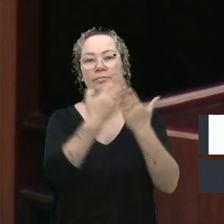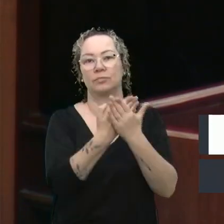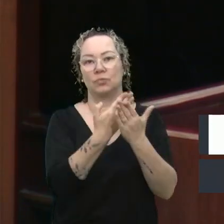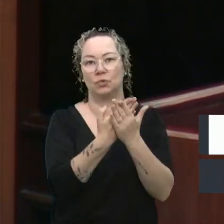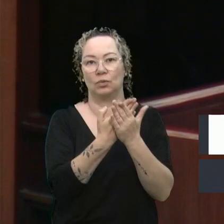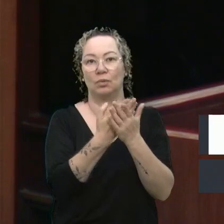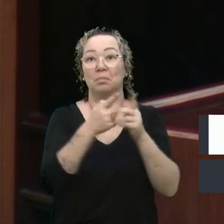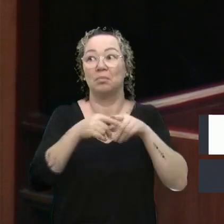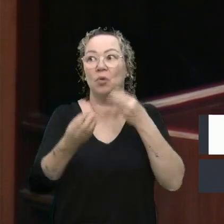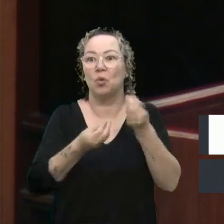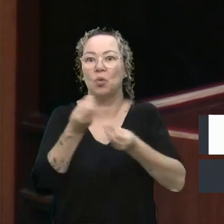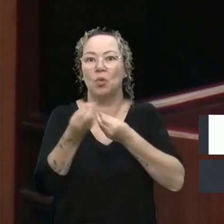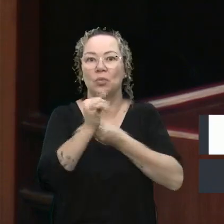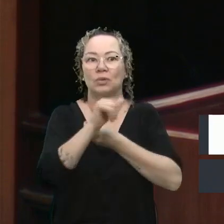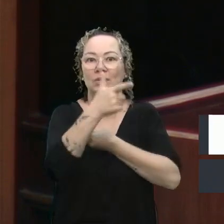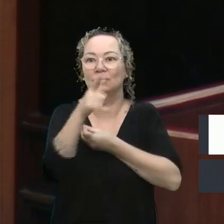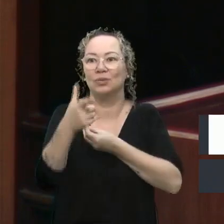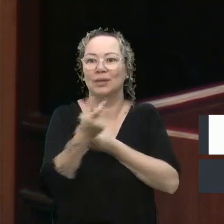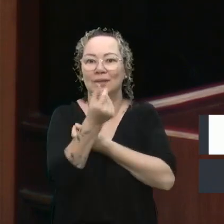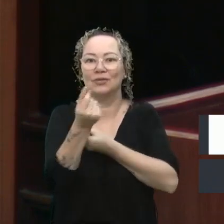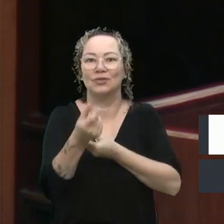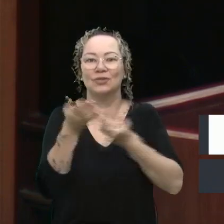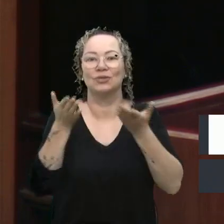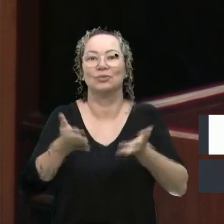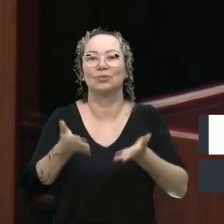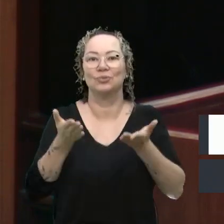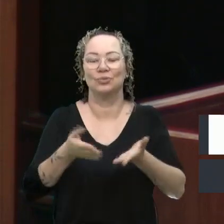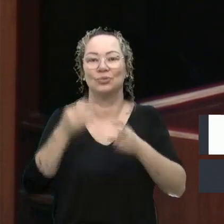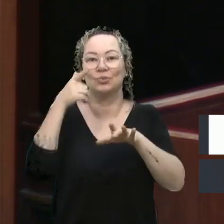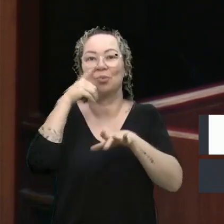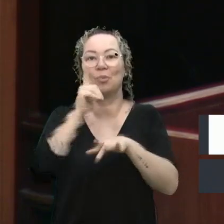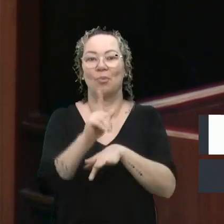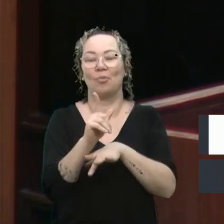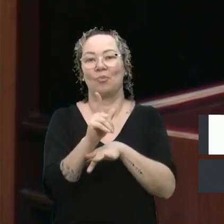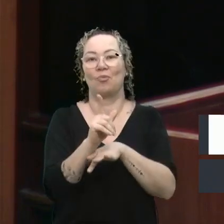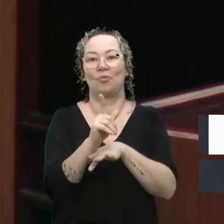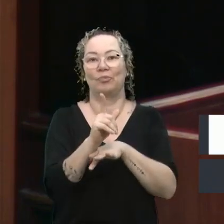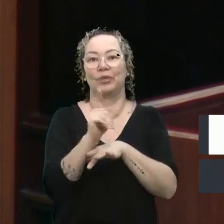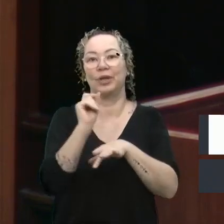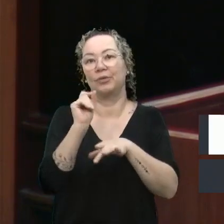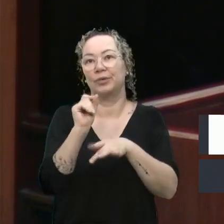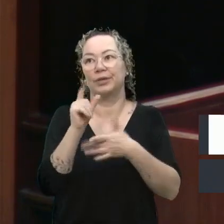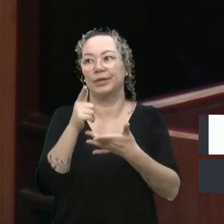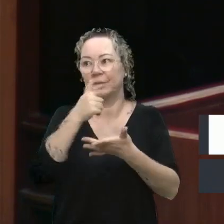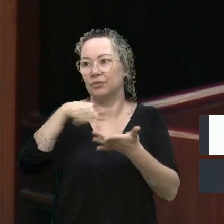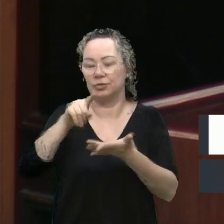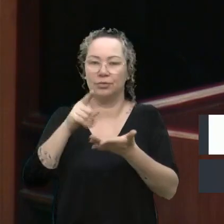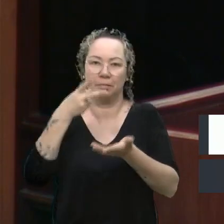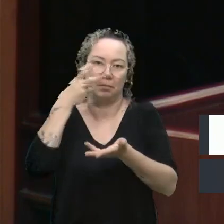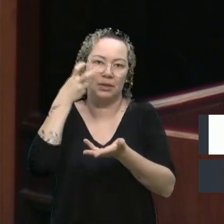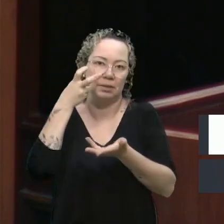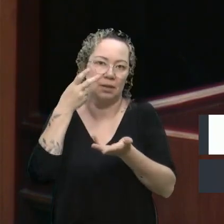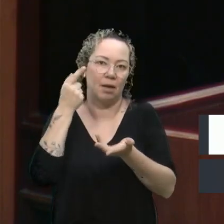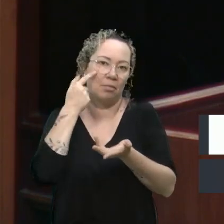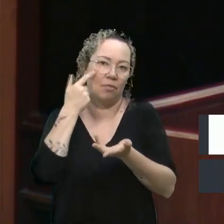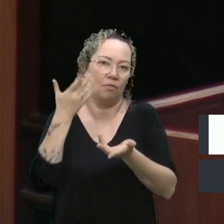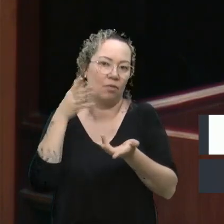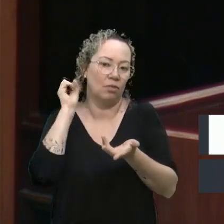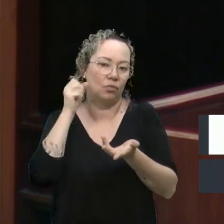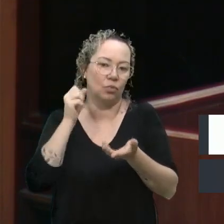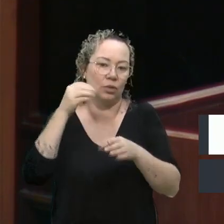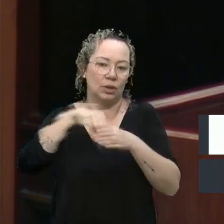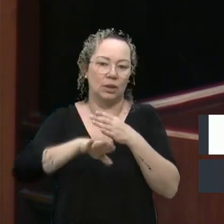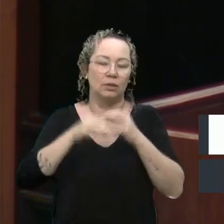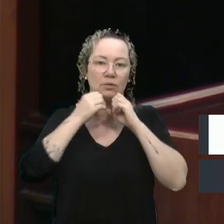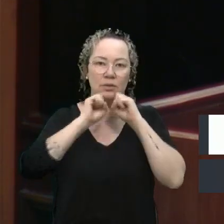forma, se nós não temos dinheiro hoje para nós conseguir, né, é o que a gente vê, né, e escuta dentro da Secretaria de Educação,